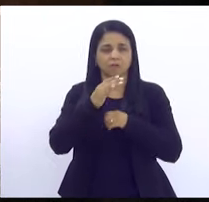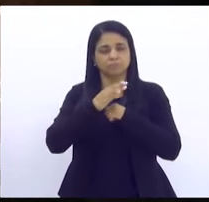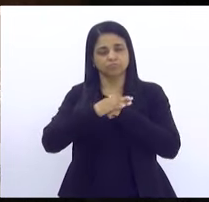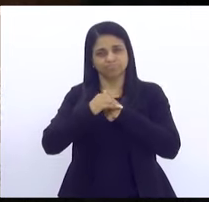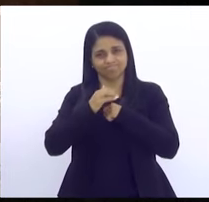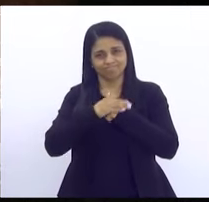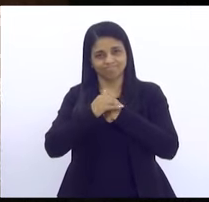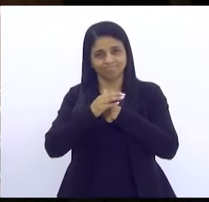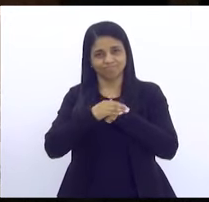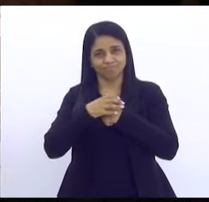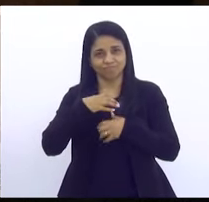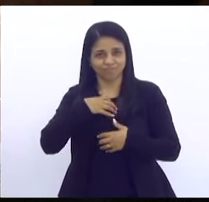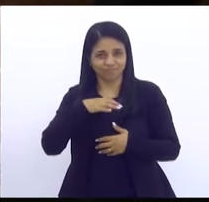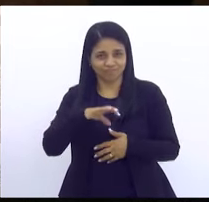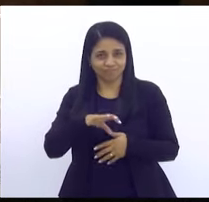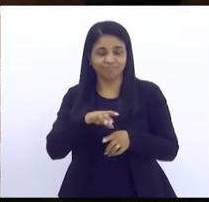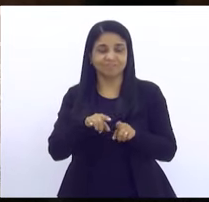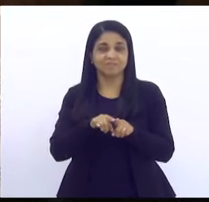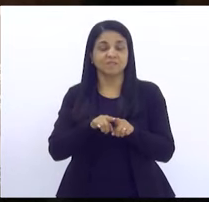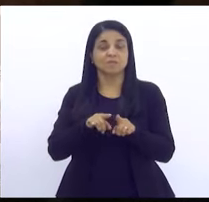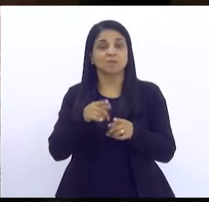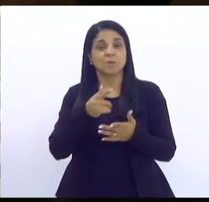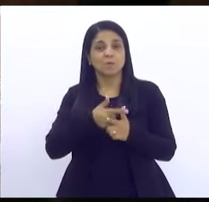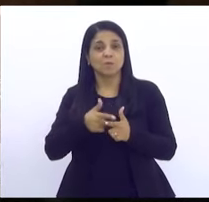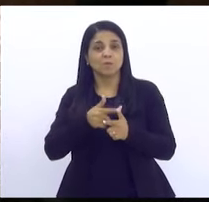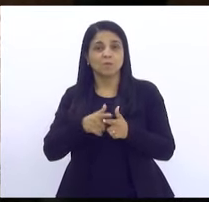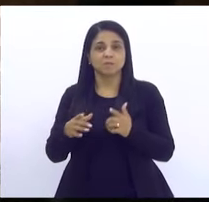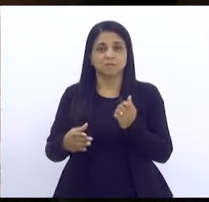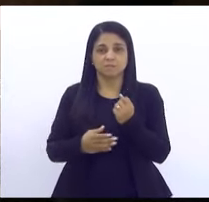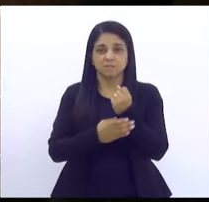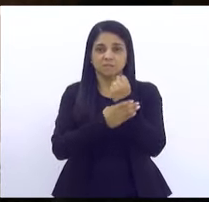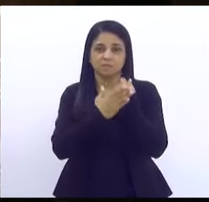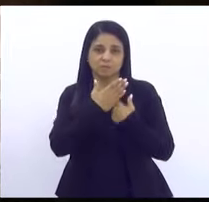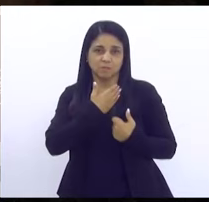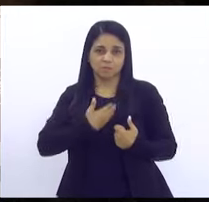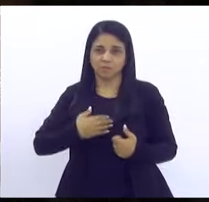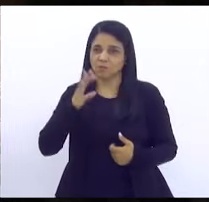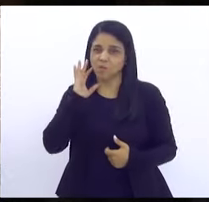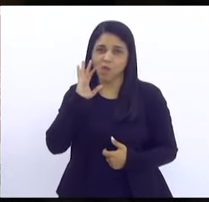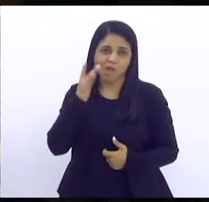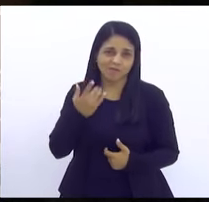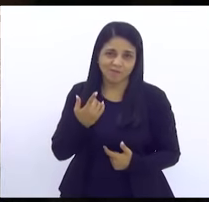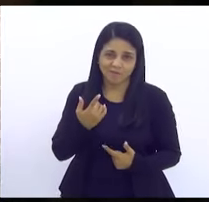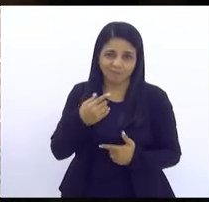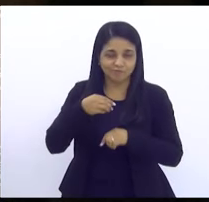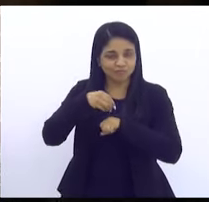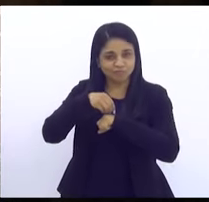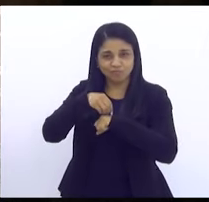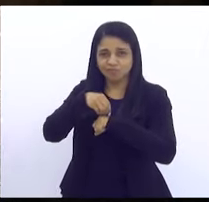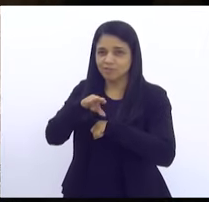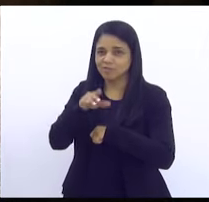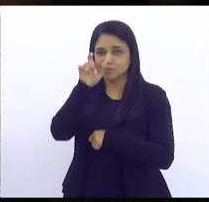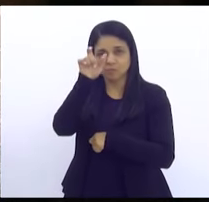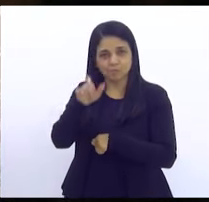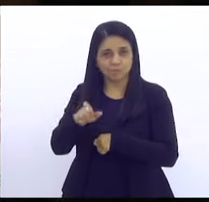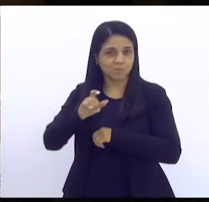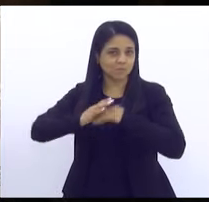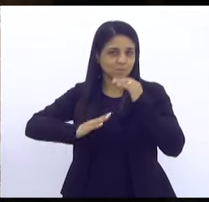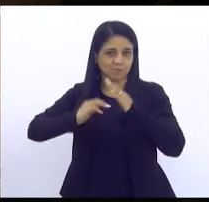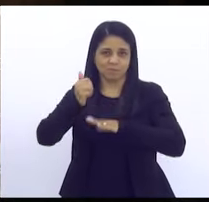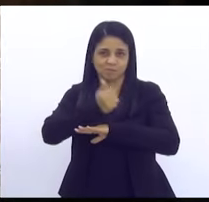Monteiro que o problema da segurança pública não se resolve apenas com a indicação de um secretário